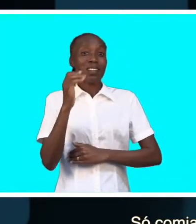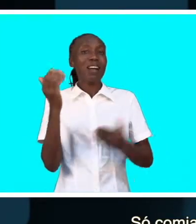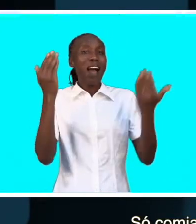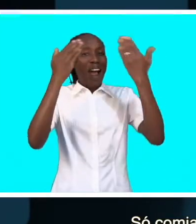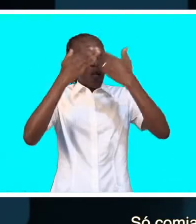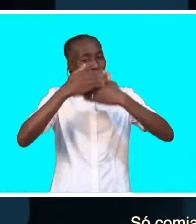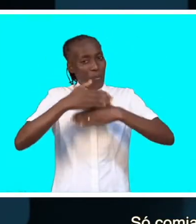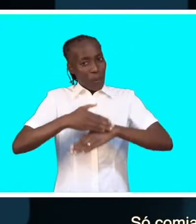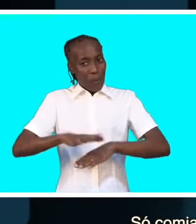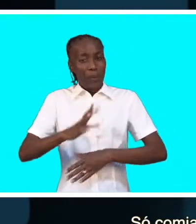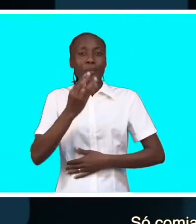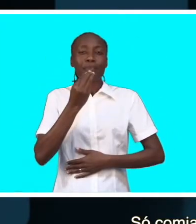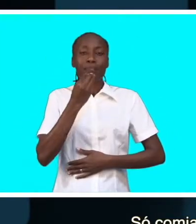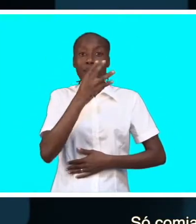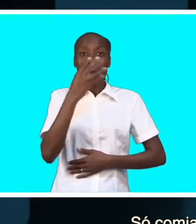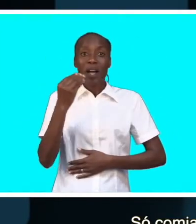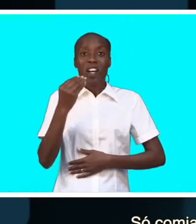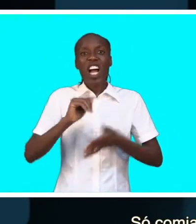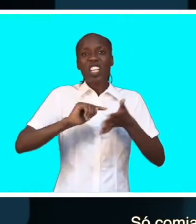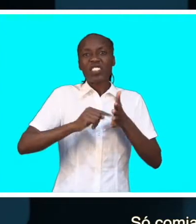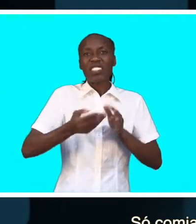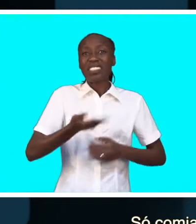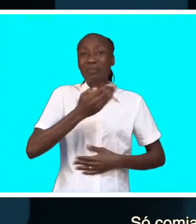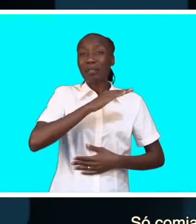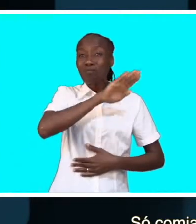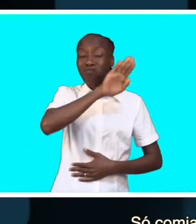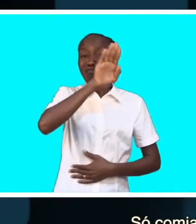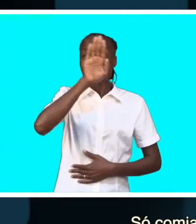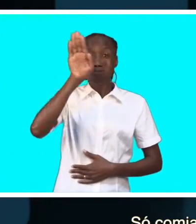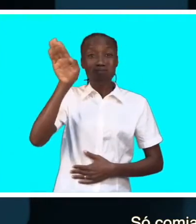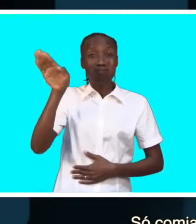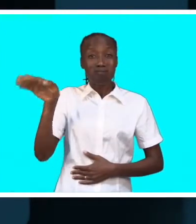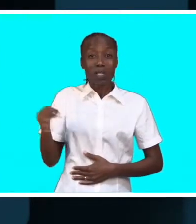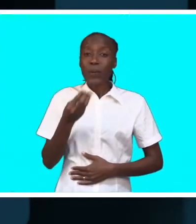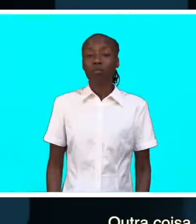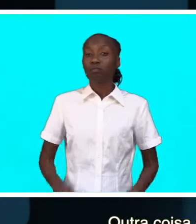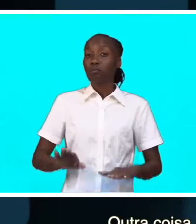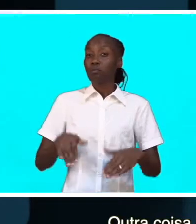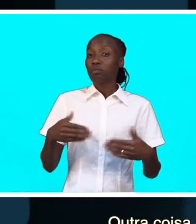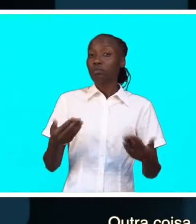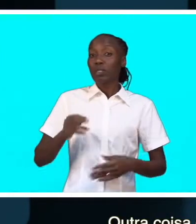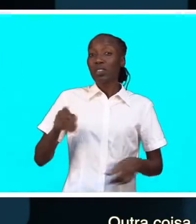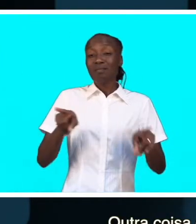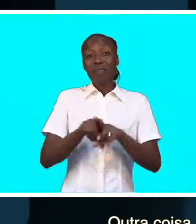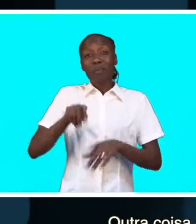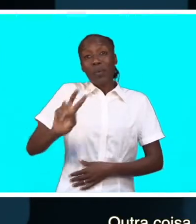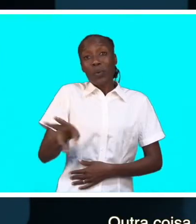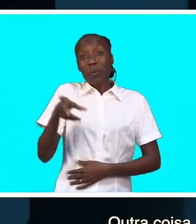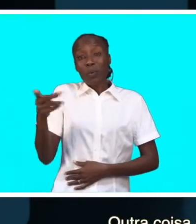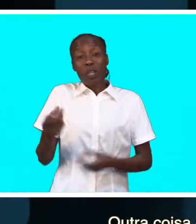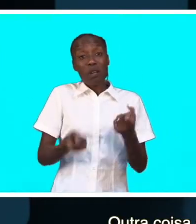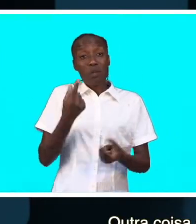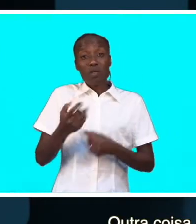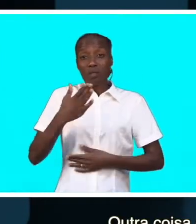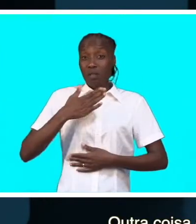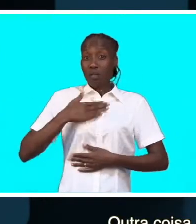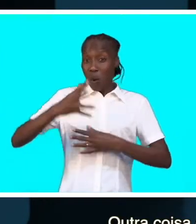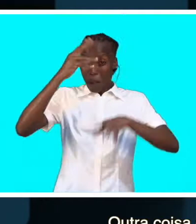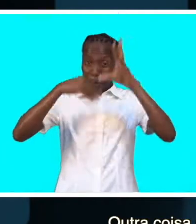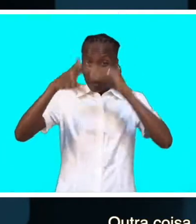vezes ficava todo dia sem comer. Eu ia jantar somente. Também outra coisa que aprendemos, que aprendi